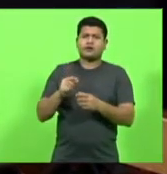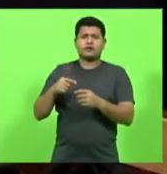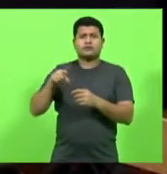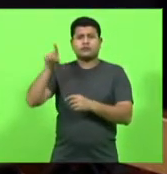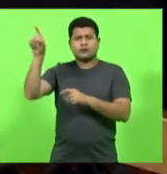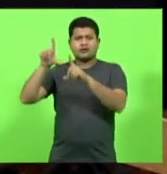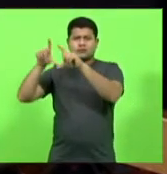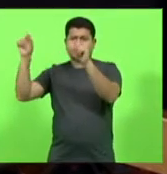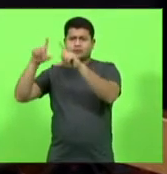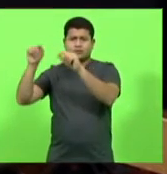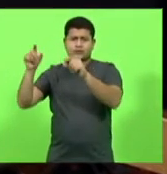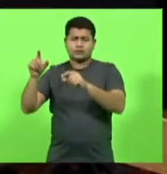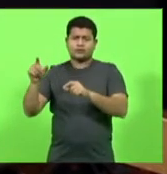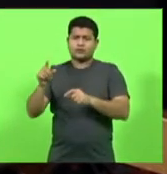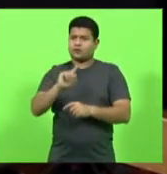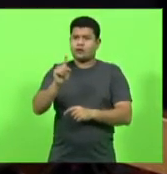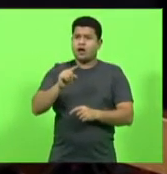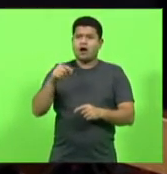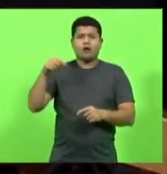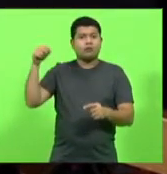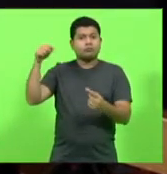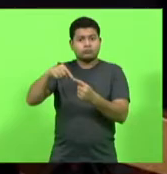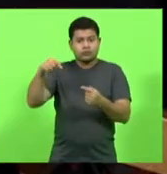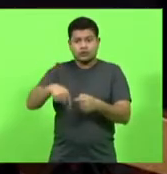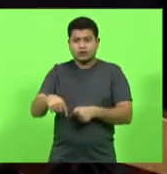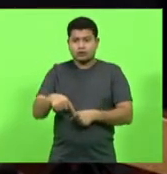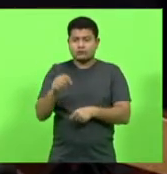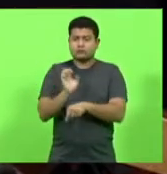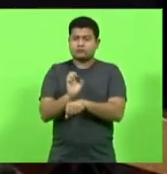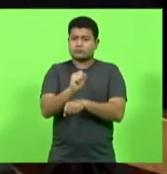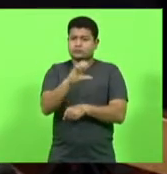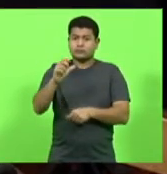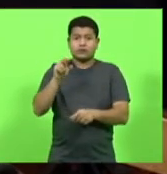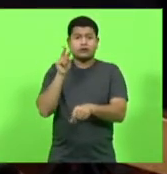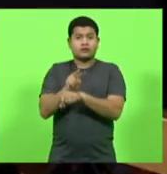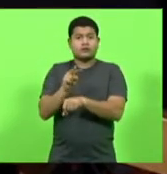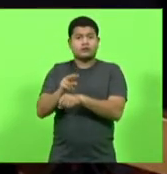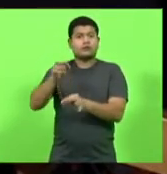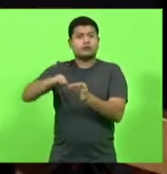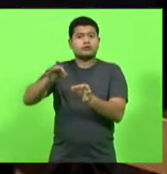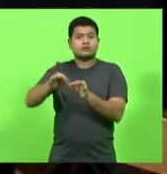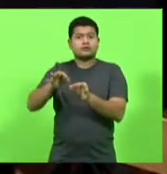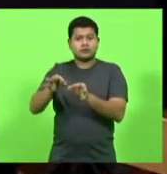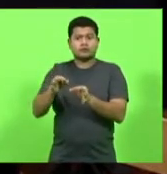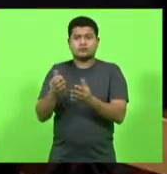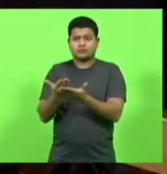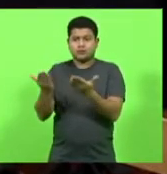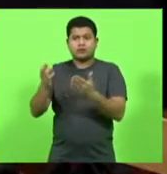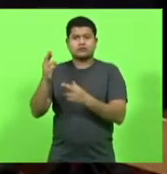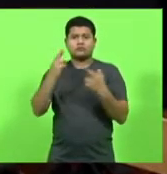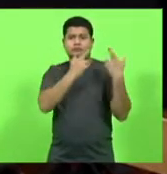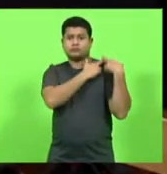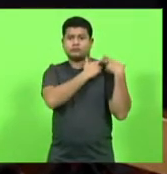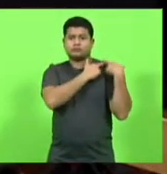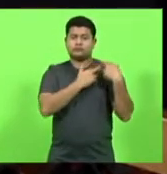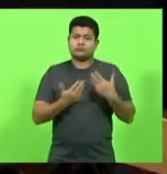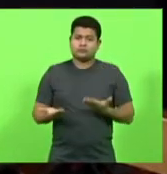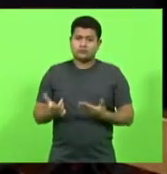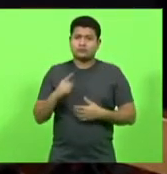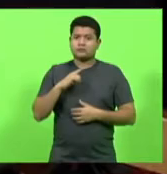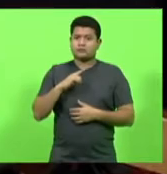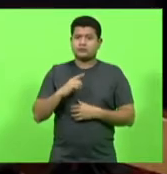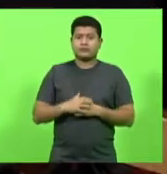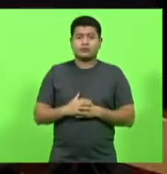Santa Catarina com a fiscalização dos órgãos estaduais também. O governo de Santa Catarina faz,